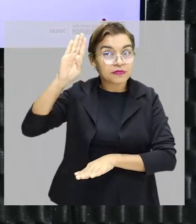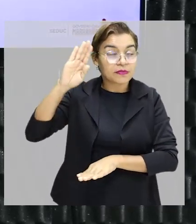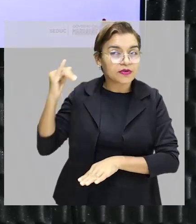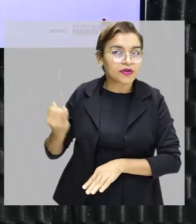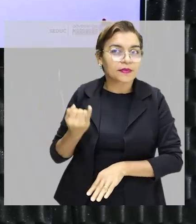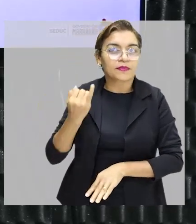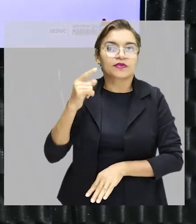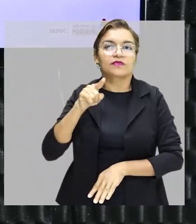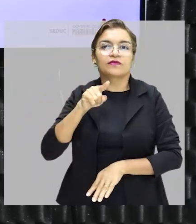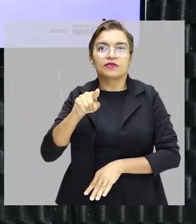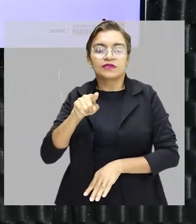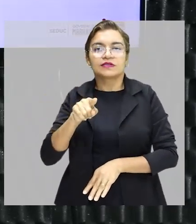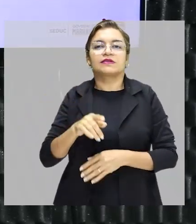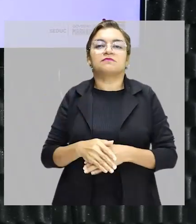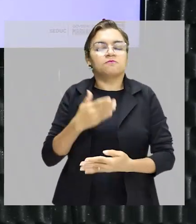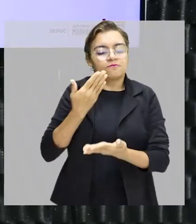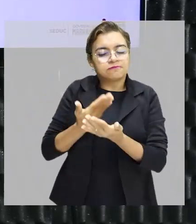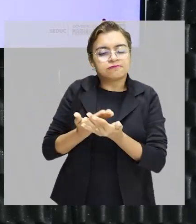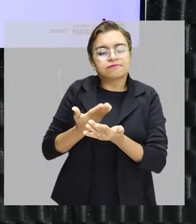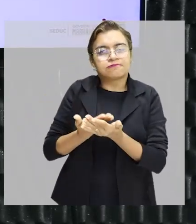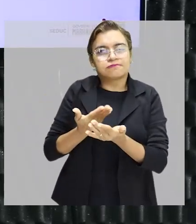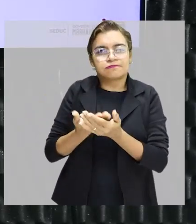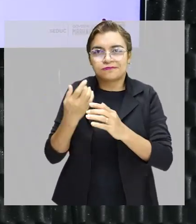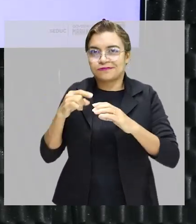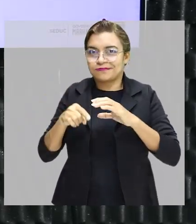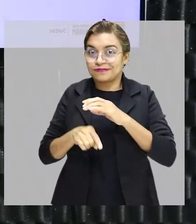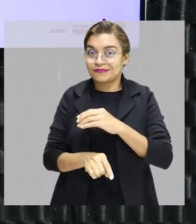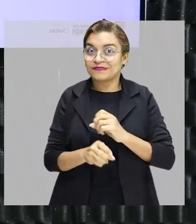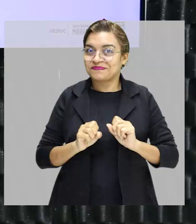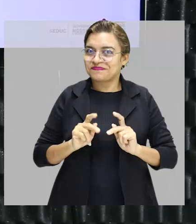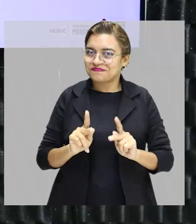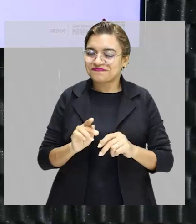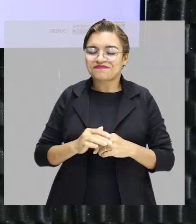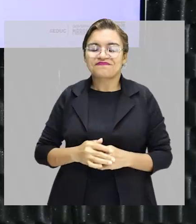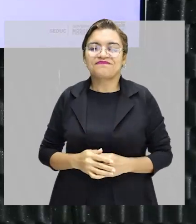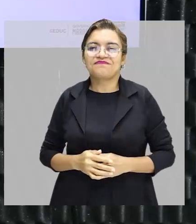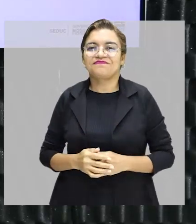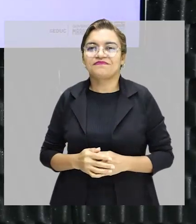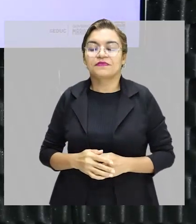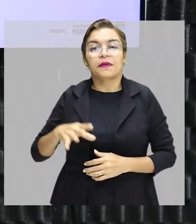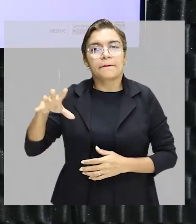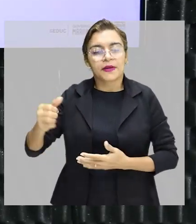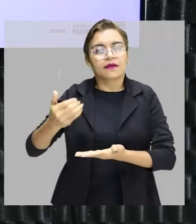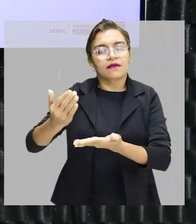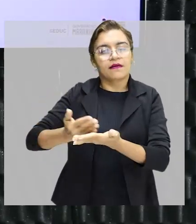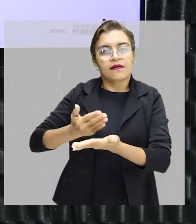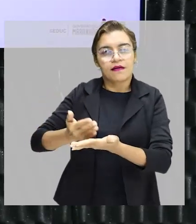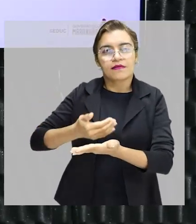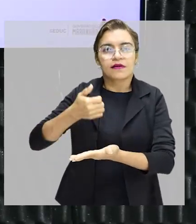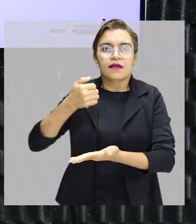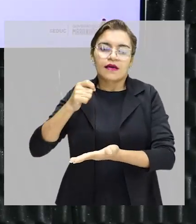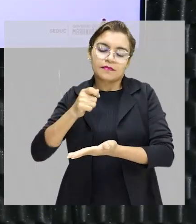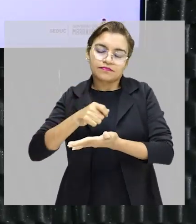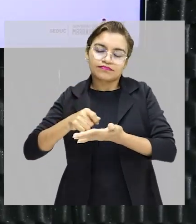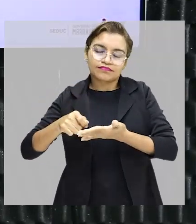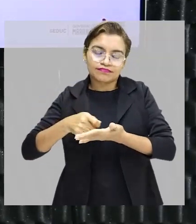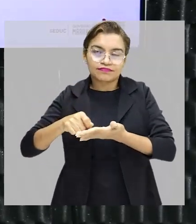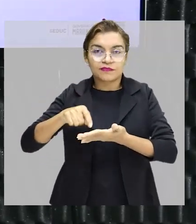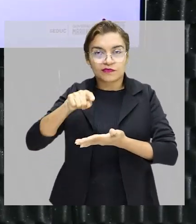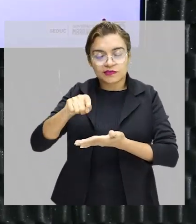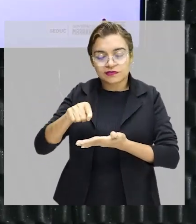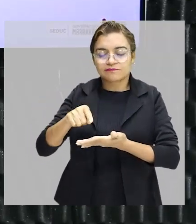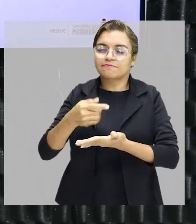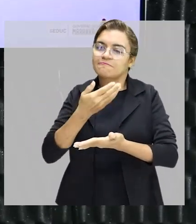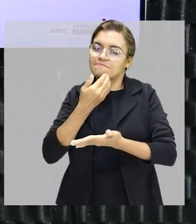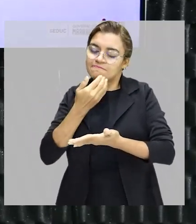esperamos que vocês estejam se dedicando aos estudos. Turminha, como primeira dica, caderno, lápis, caneta, borracha, para você fazer